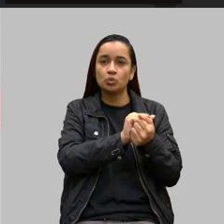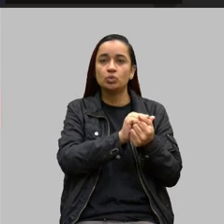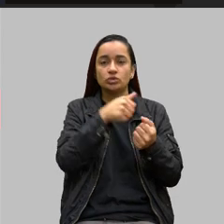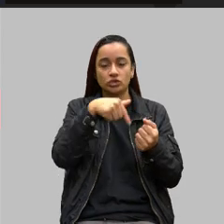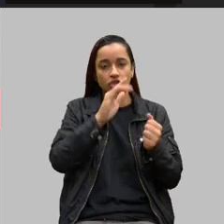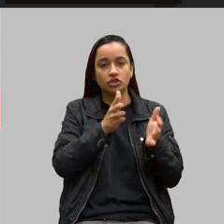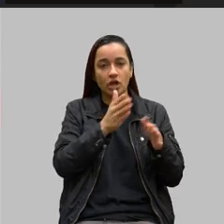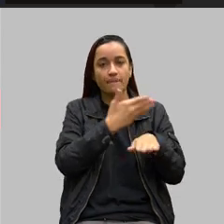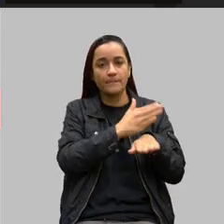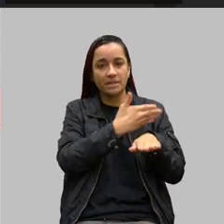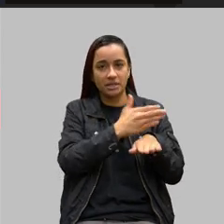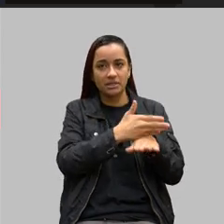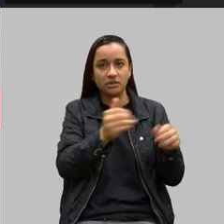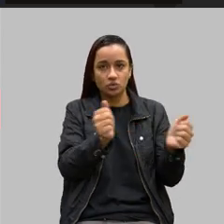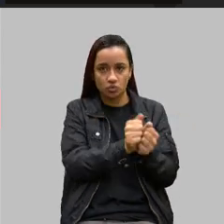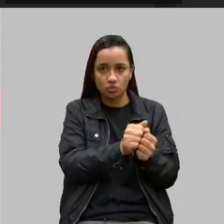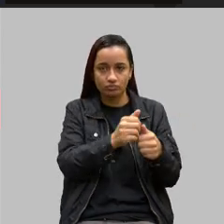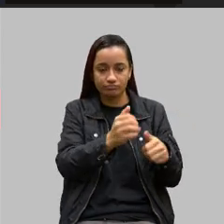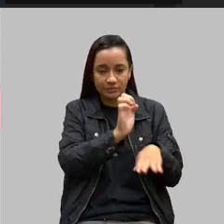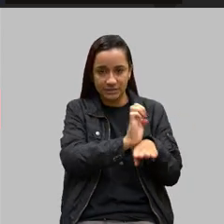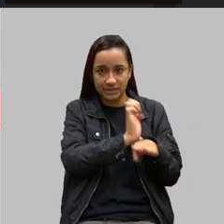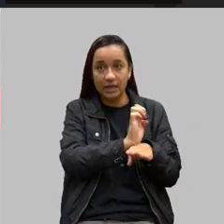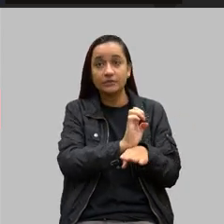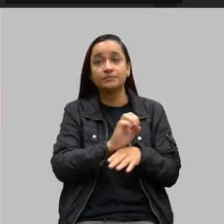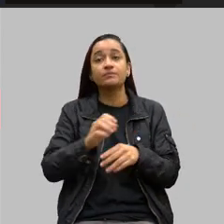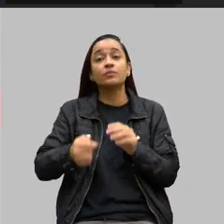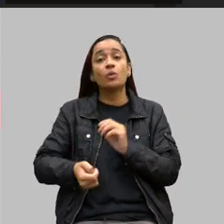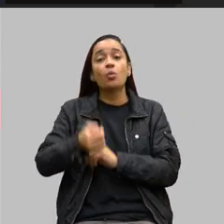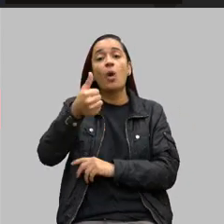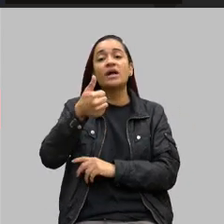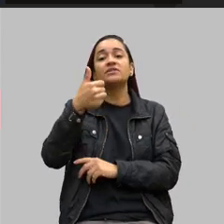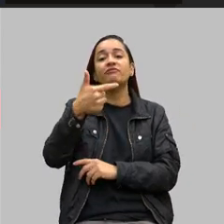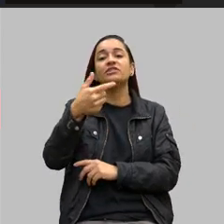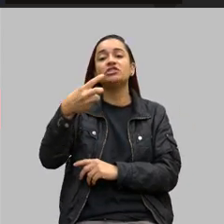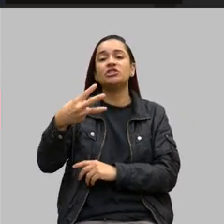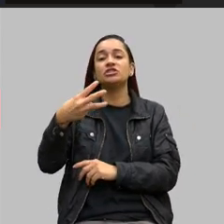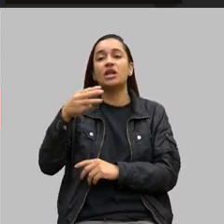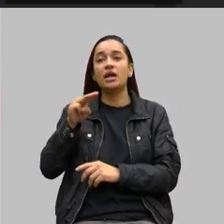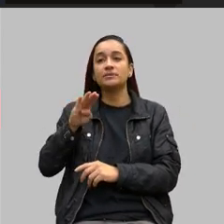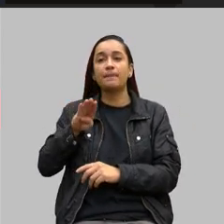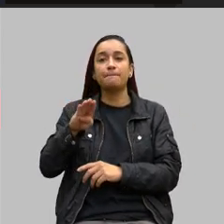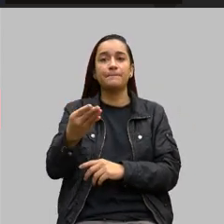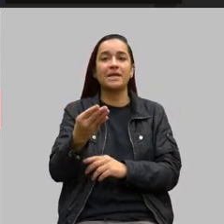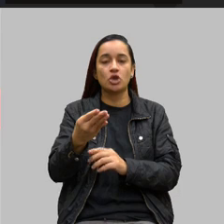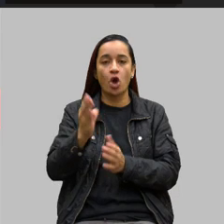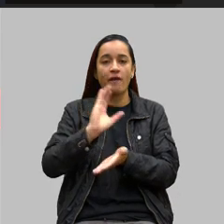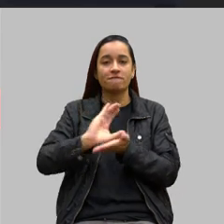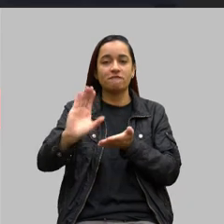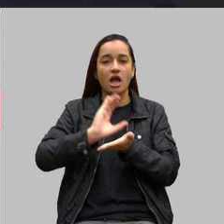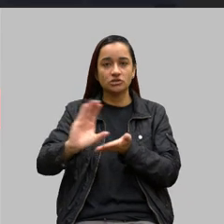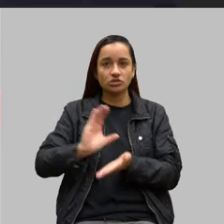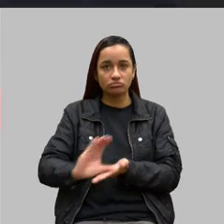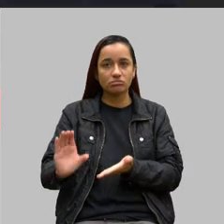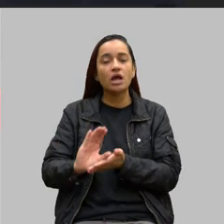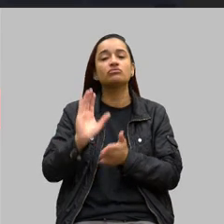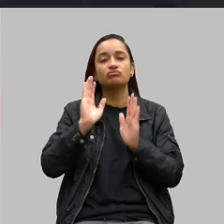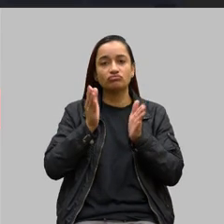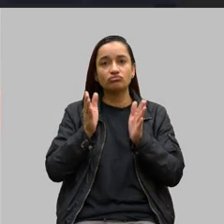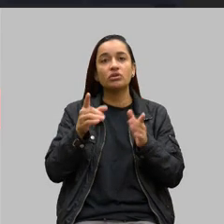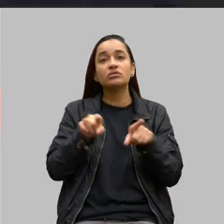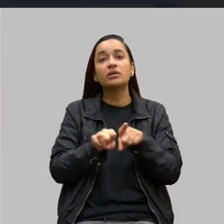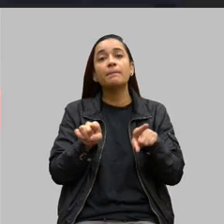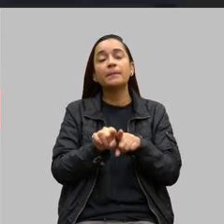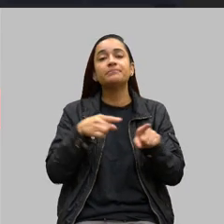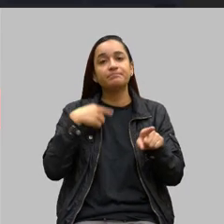estado 23 Quase 23 bilhões e meio de investimentos contratual ados e aqui eu destaco